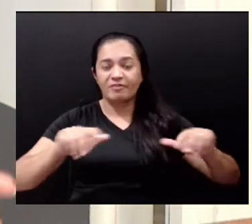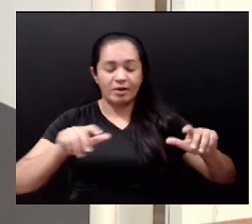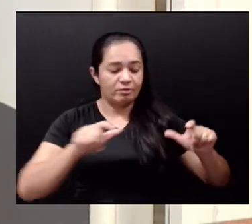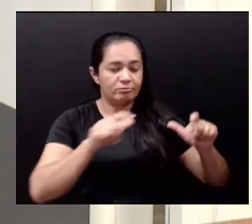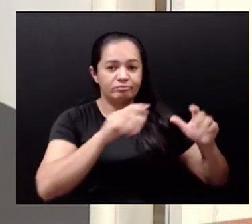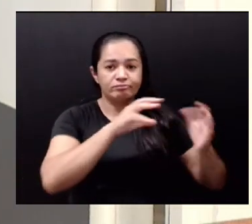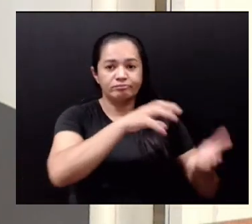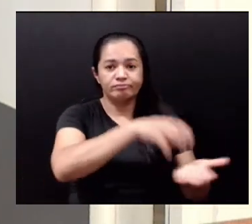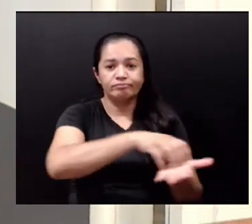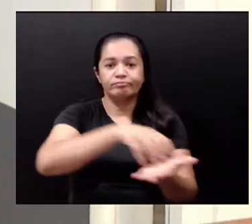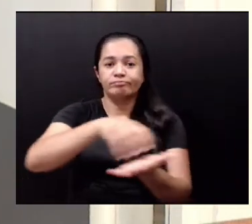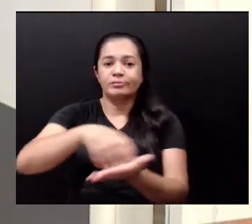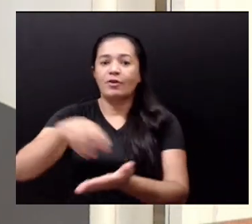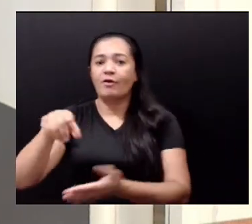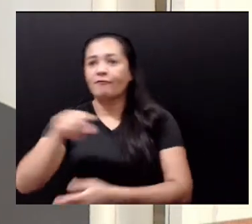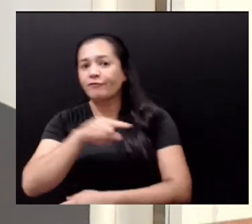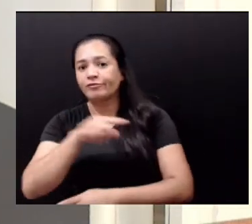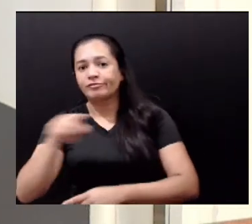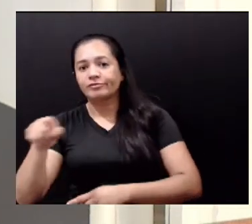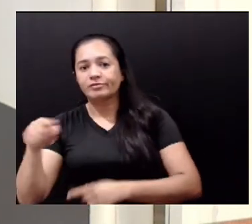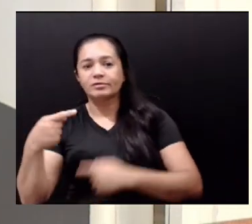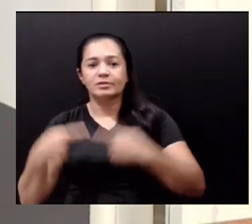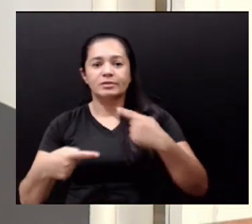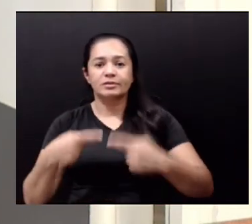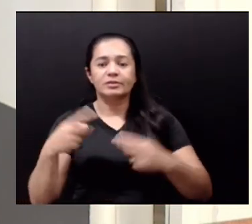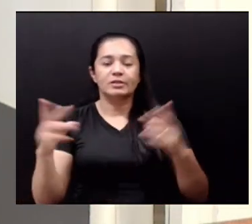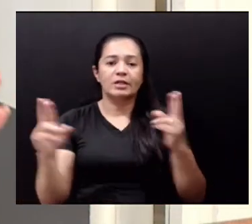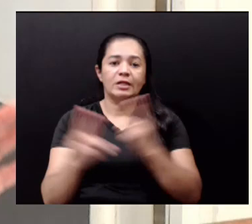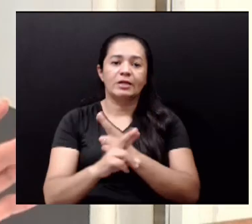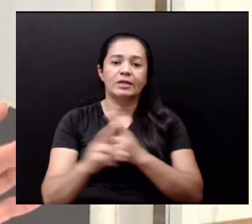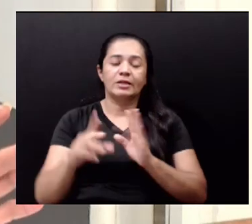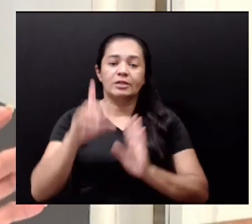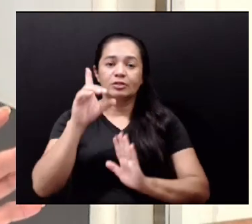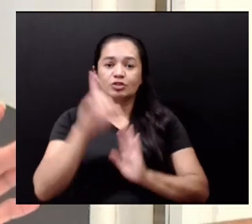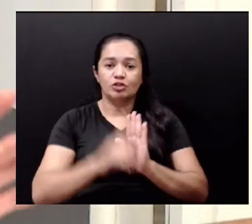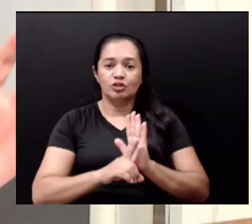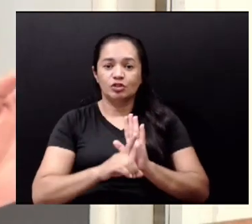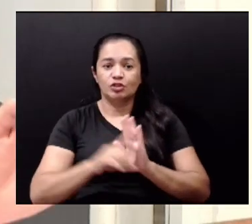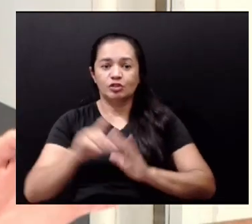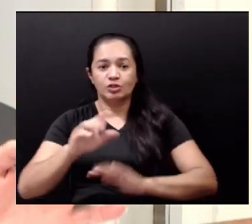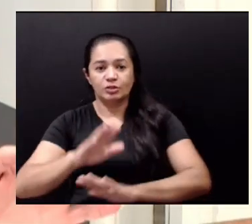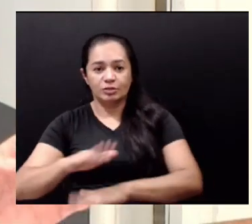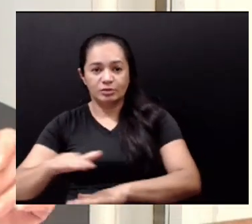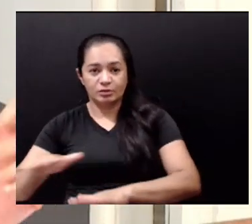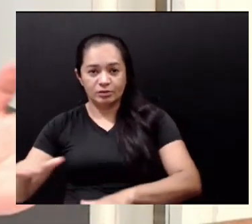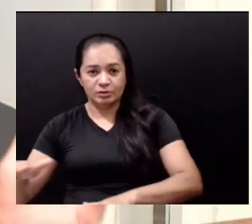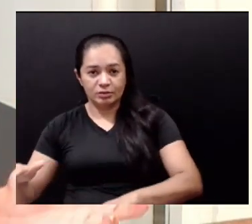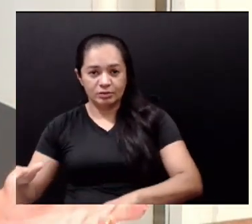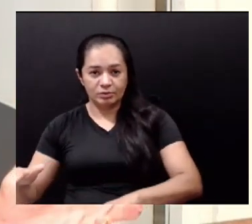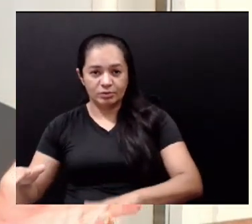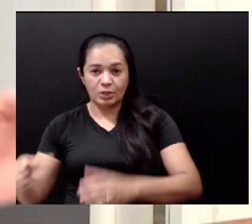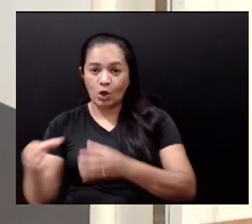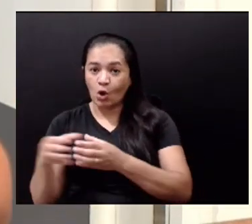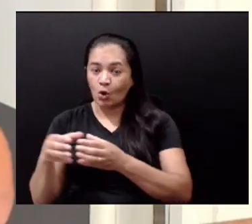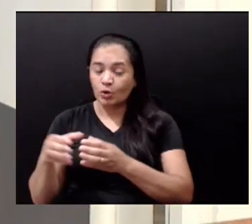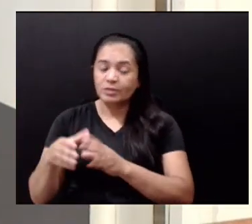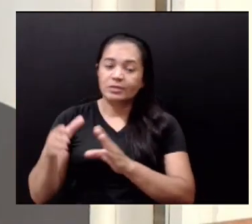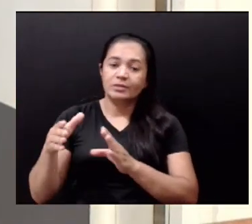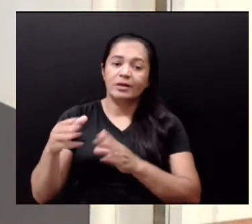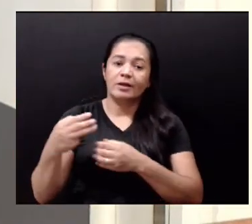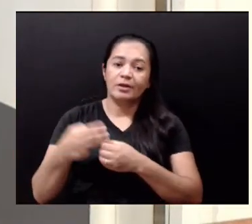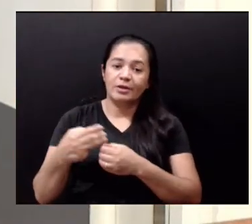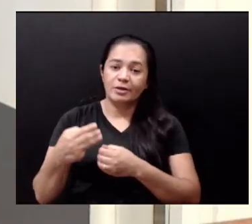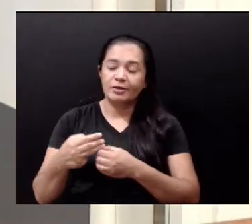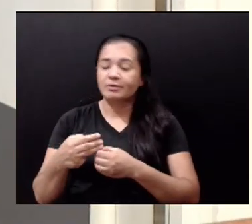vai discutir violação de direitos das crianças no Conselho Municipal das Crianças, na Rede das